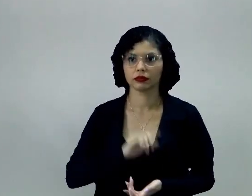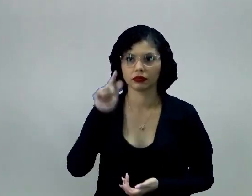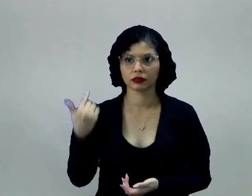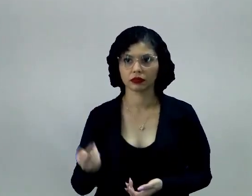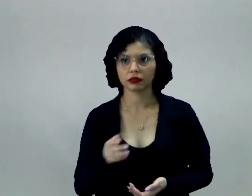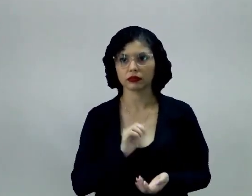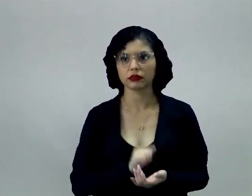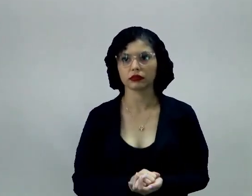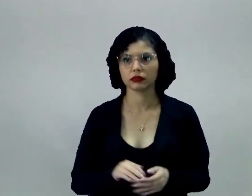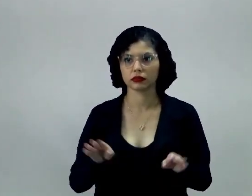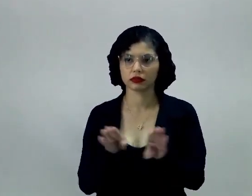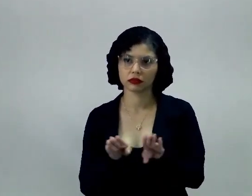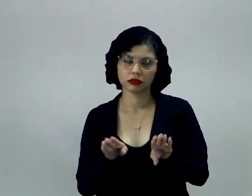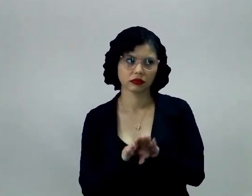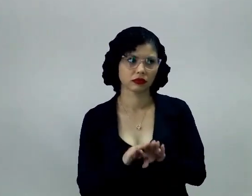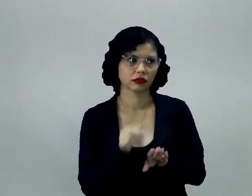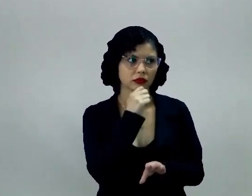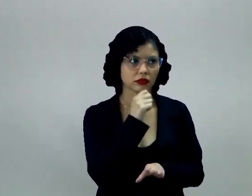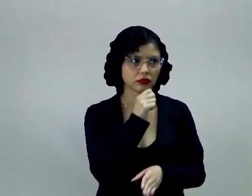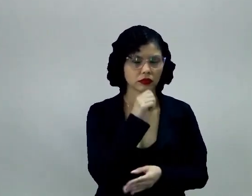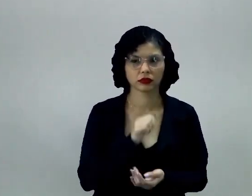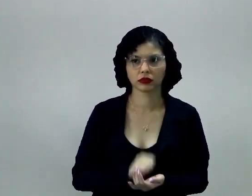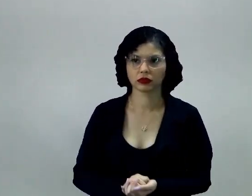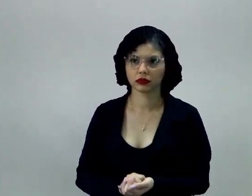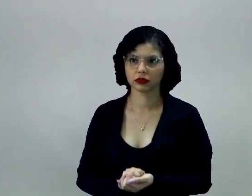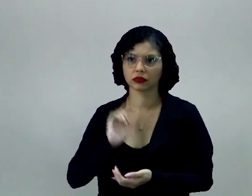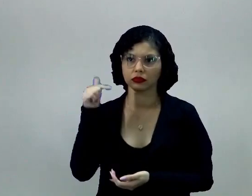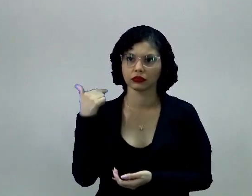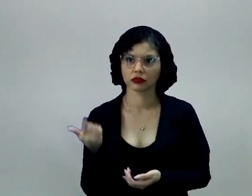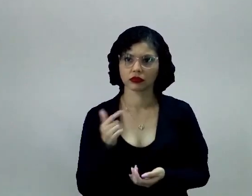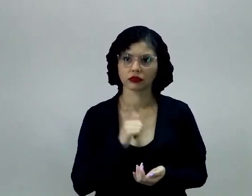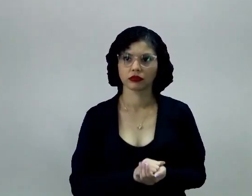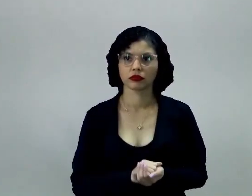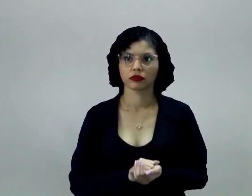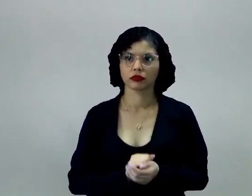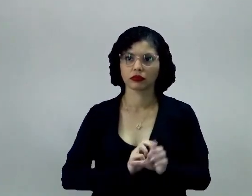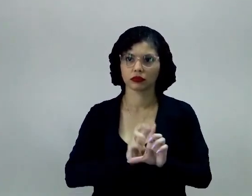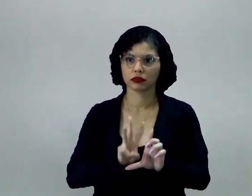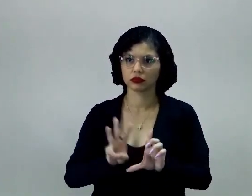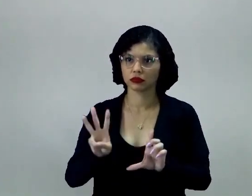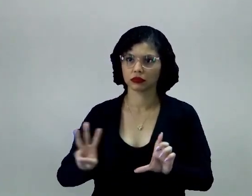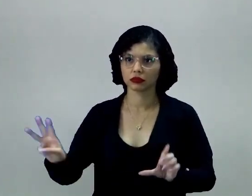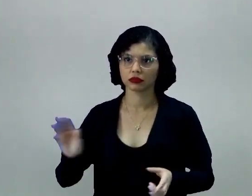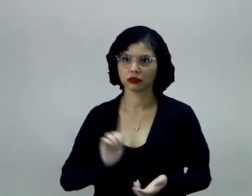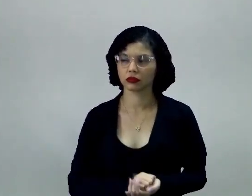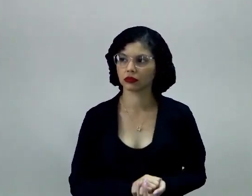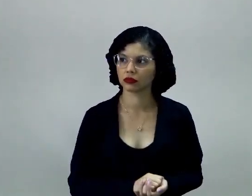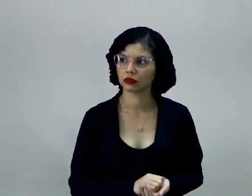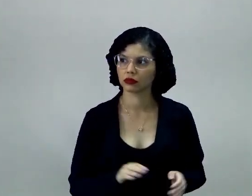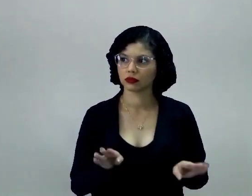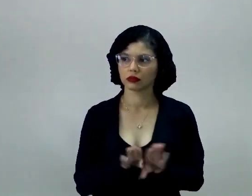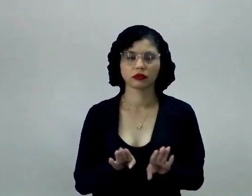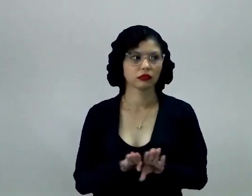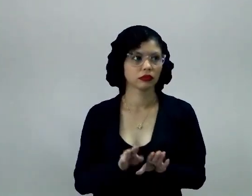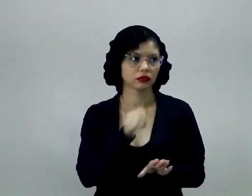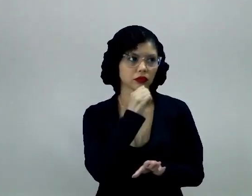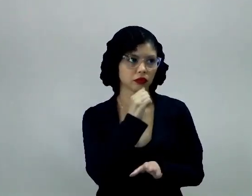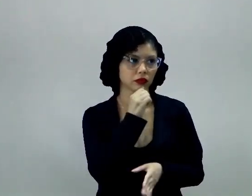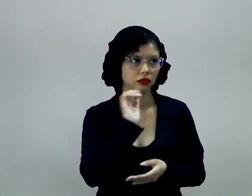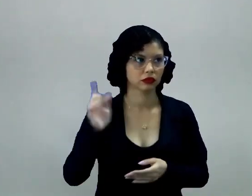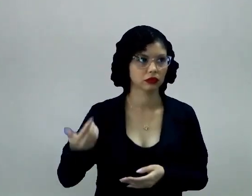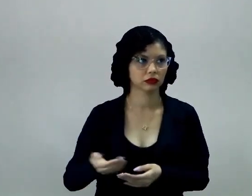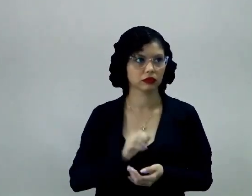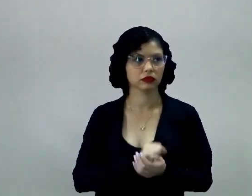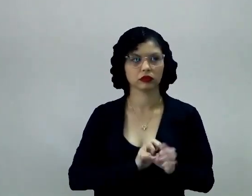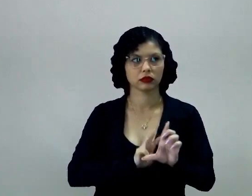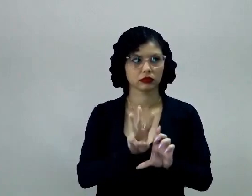àquele título. E além disso, você tem de verificar em outros sites como foi a abordagem de outros